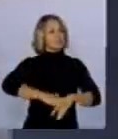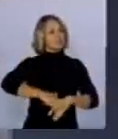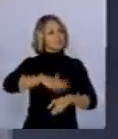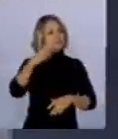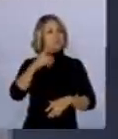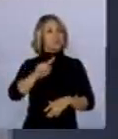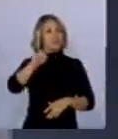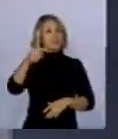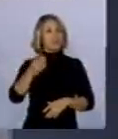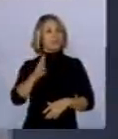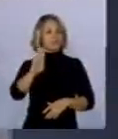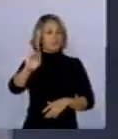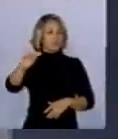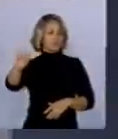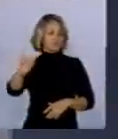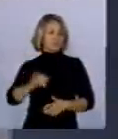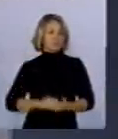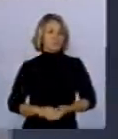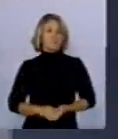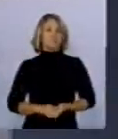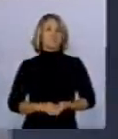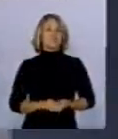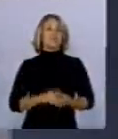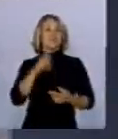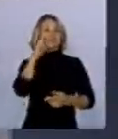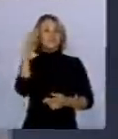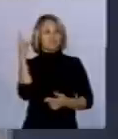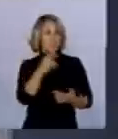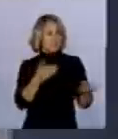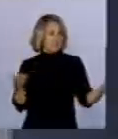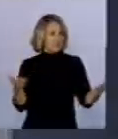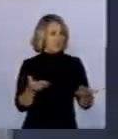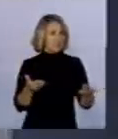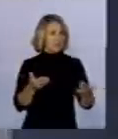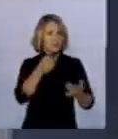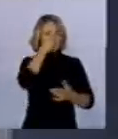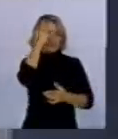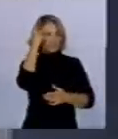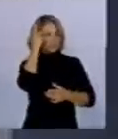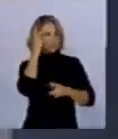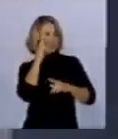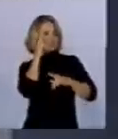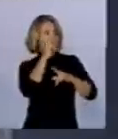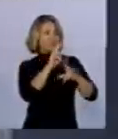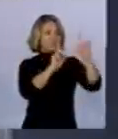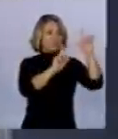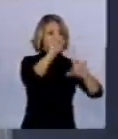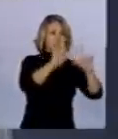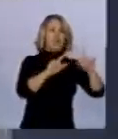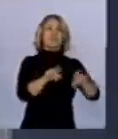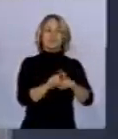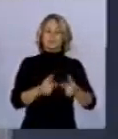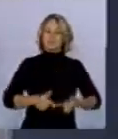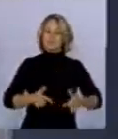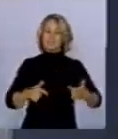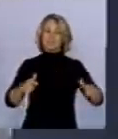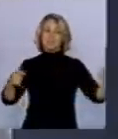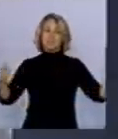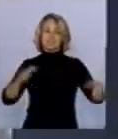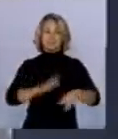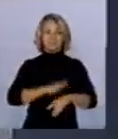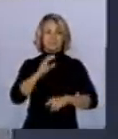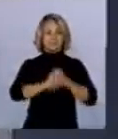415 milhões como vimos o público televisivo também está crescendo desde 2001